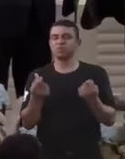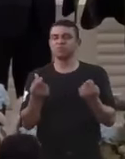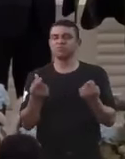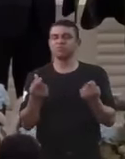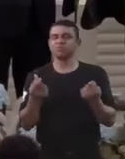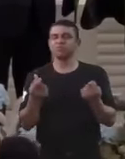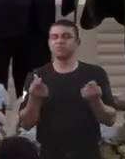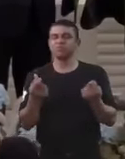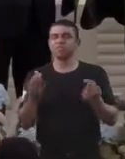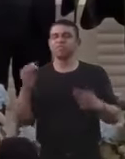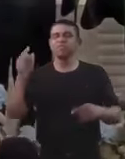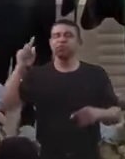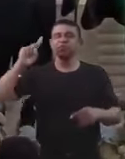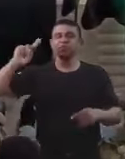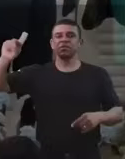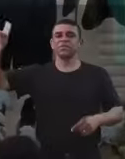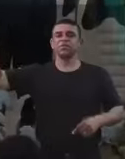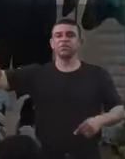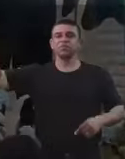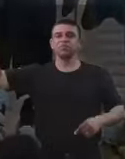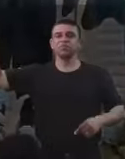Dá paz no coração dele.